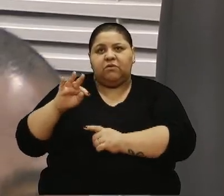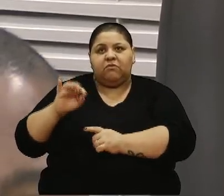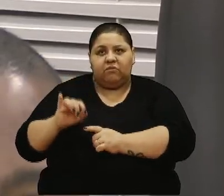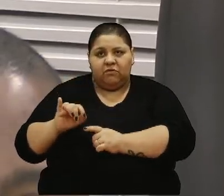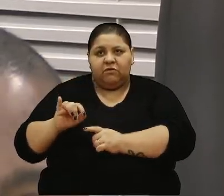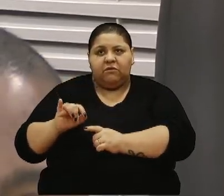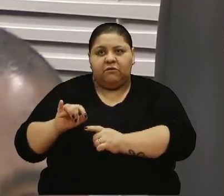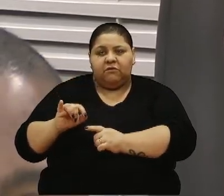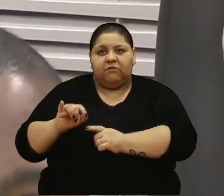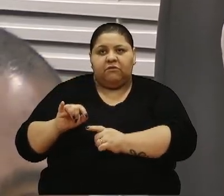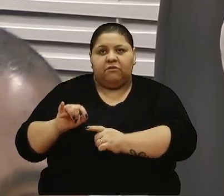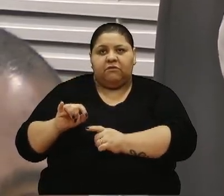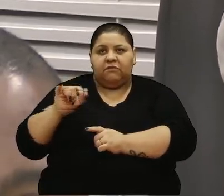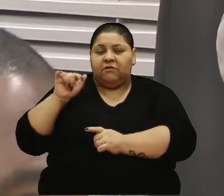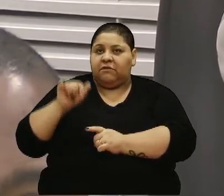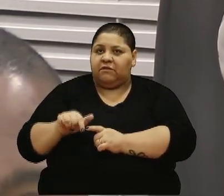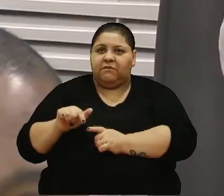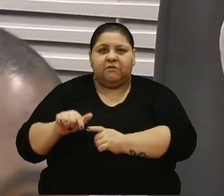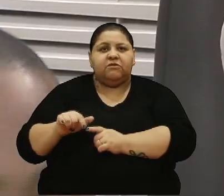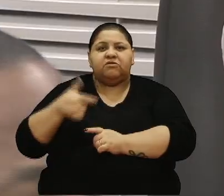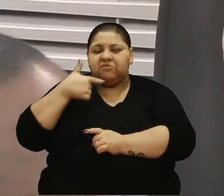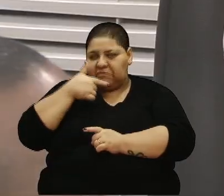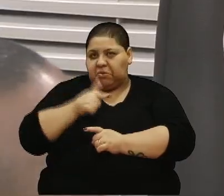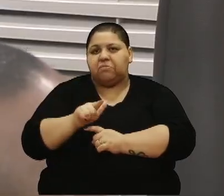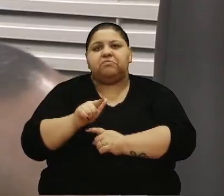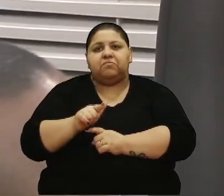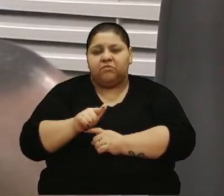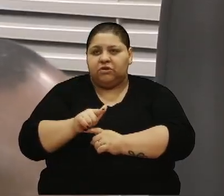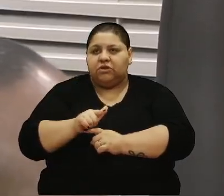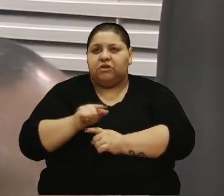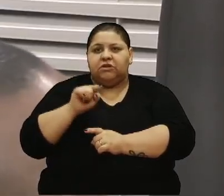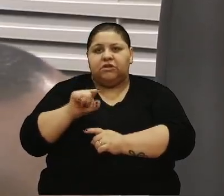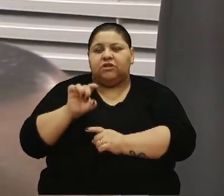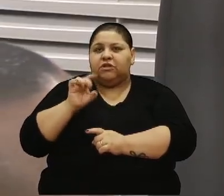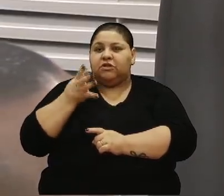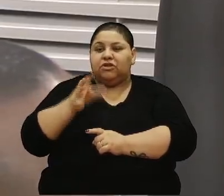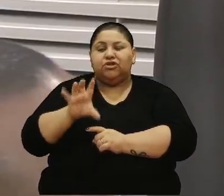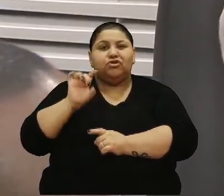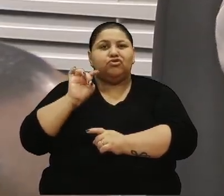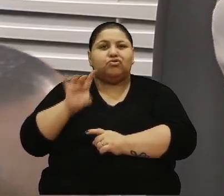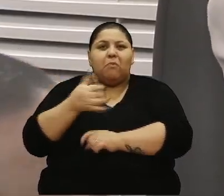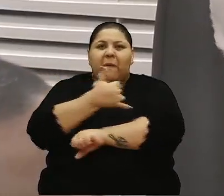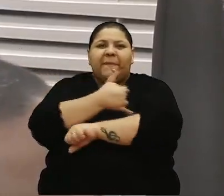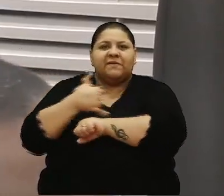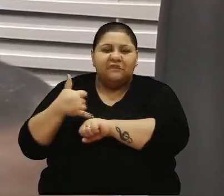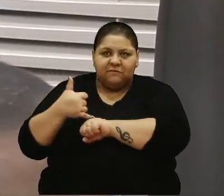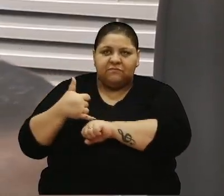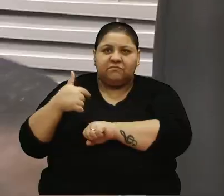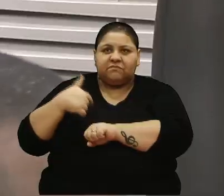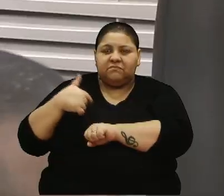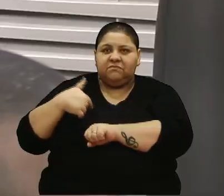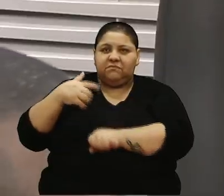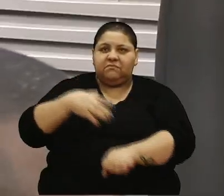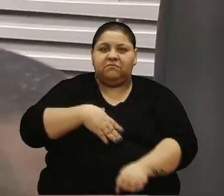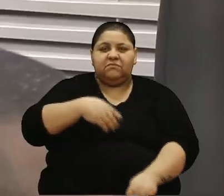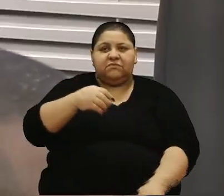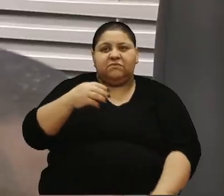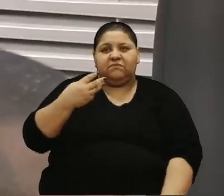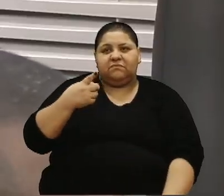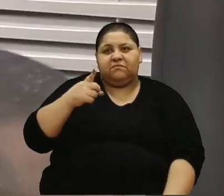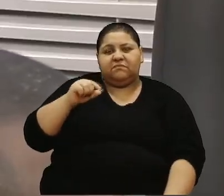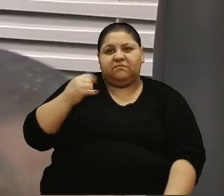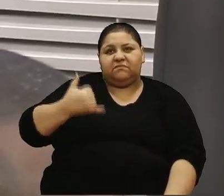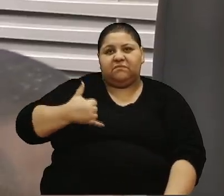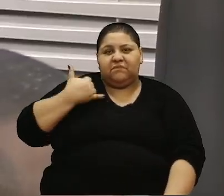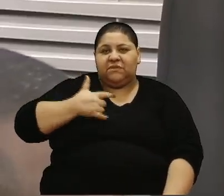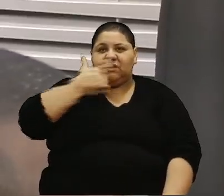Então, assim, ó, isso aí tu vai tirar de letra, isso aí é apenas uma passagem. Eu também tenho uma filha de 10 anos, o senhor também tem, eu